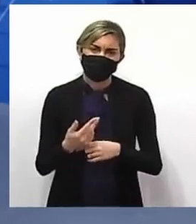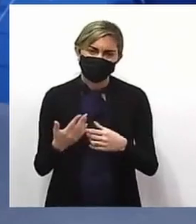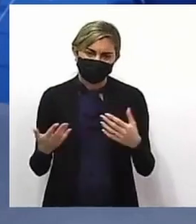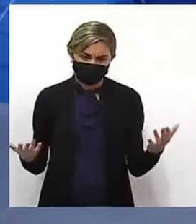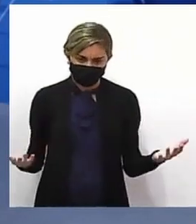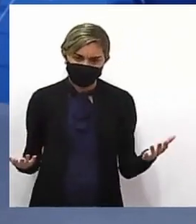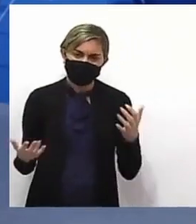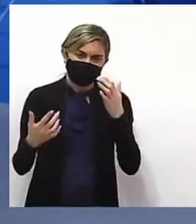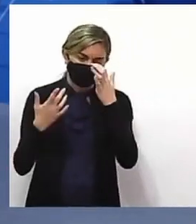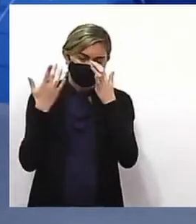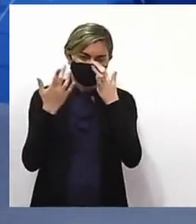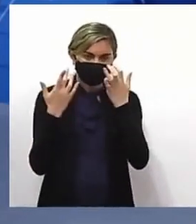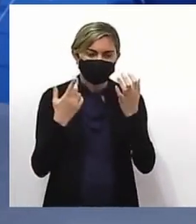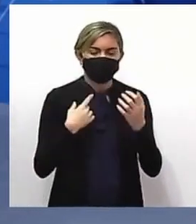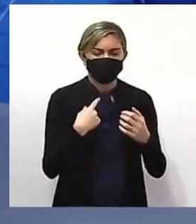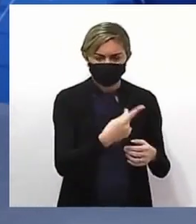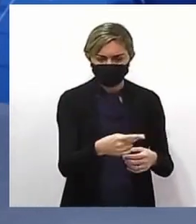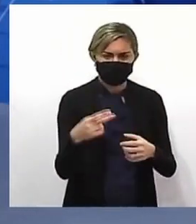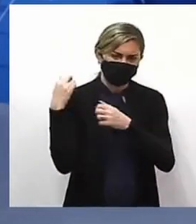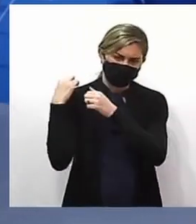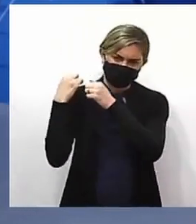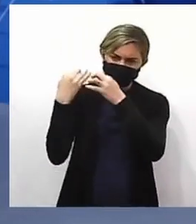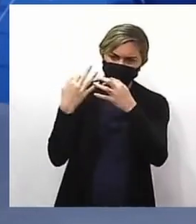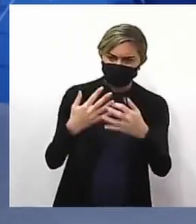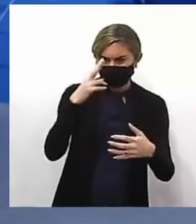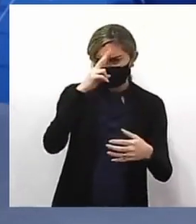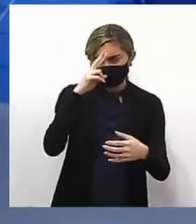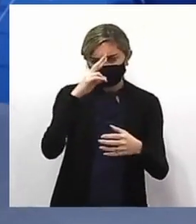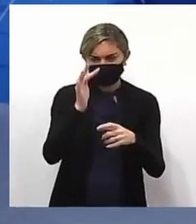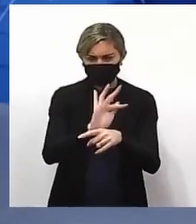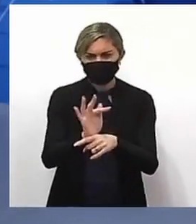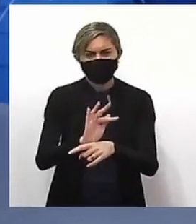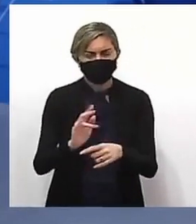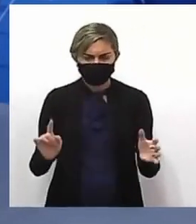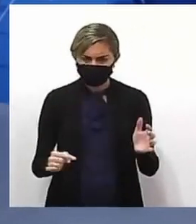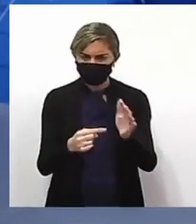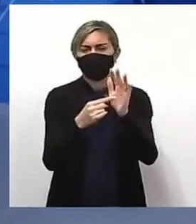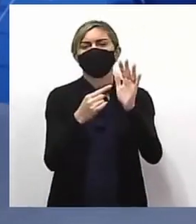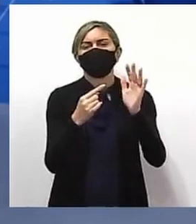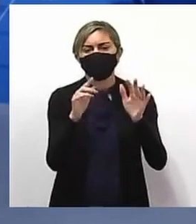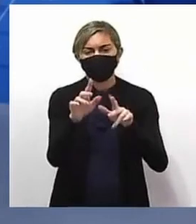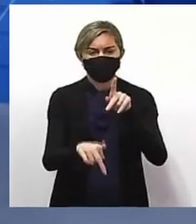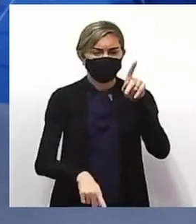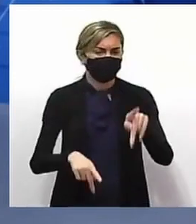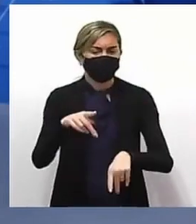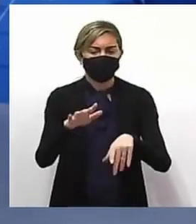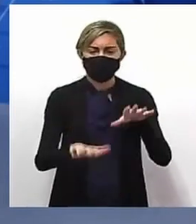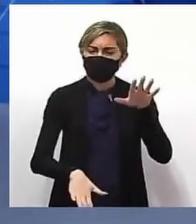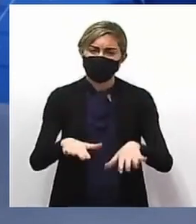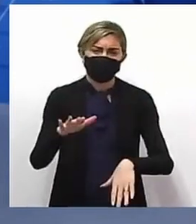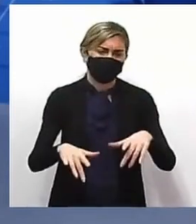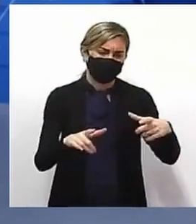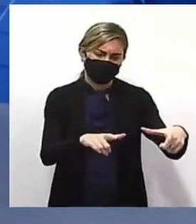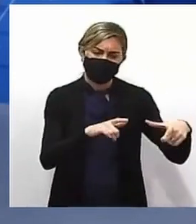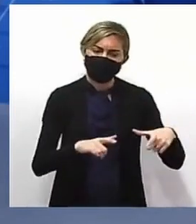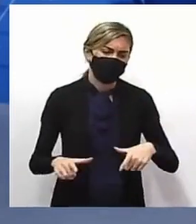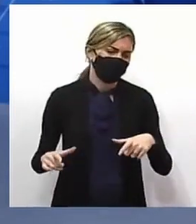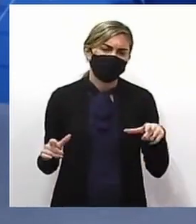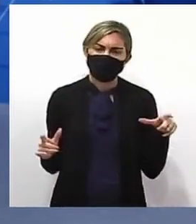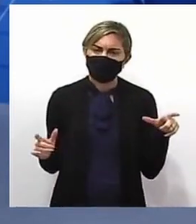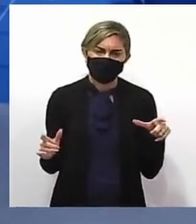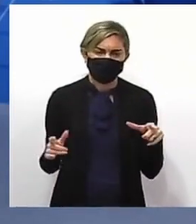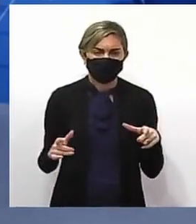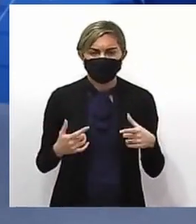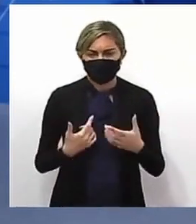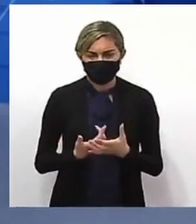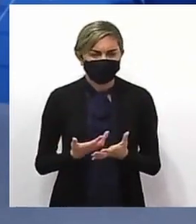Então, eu acho que esse enredo do filme, ele atinge o público independente de onde ele esteja sendo